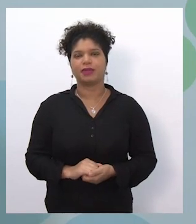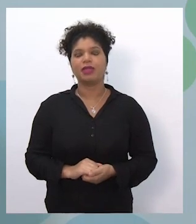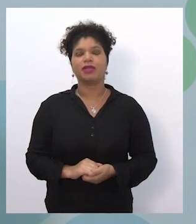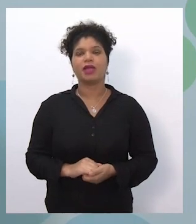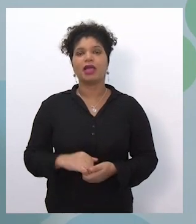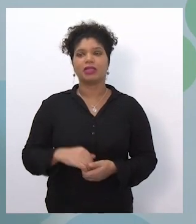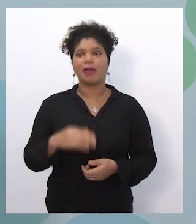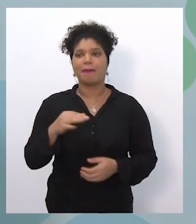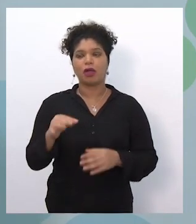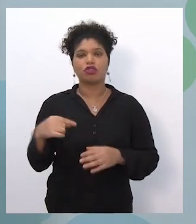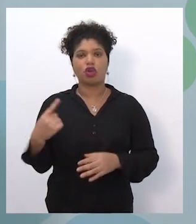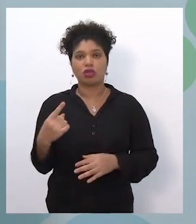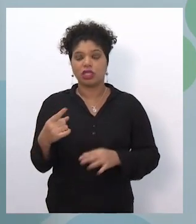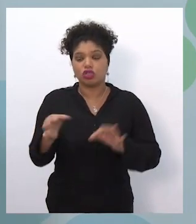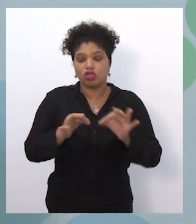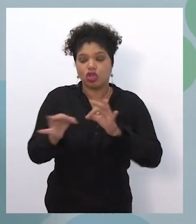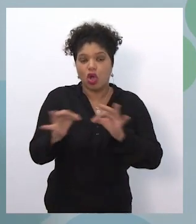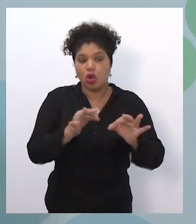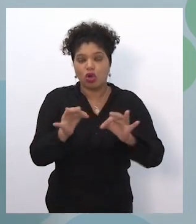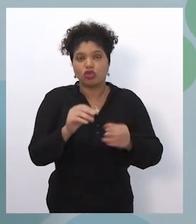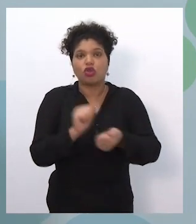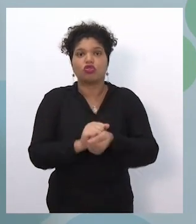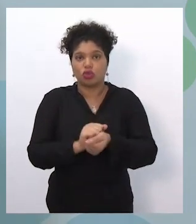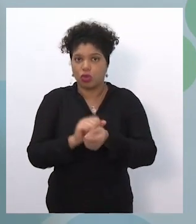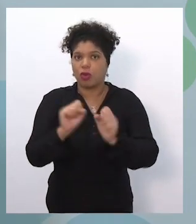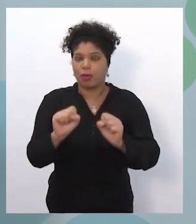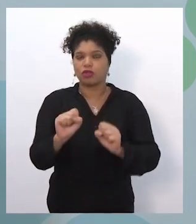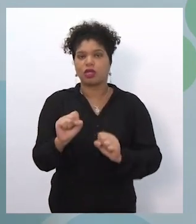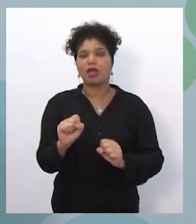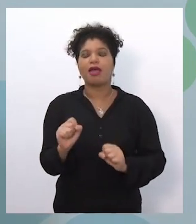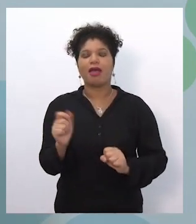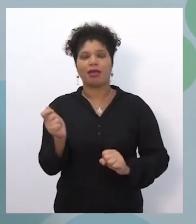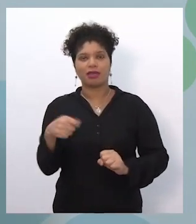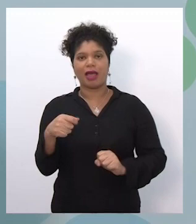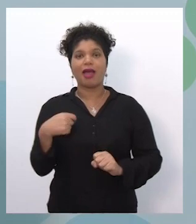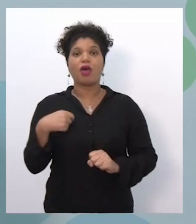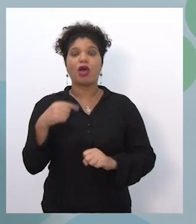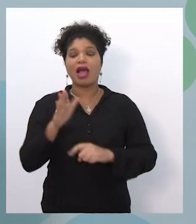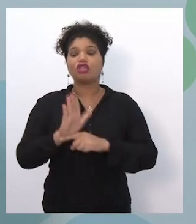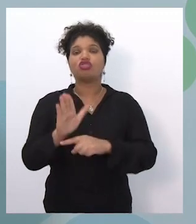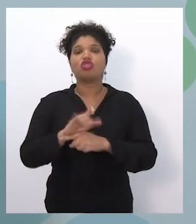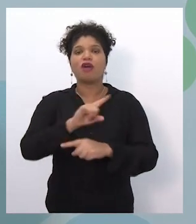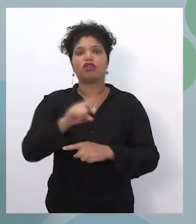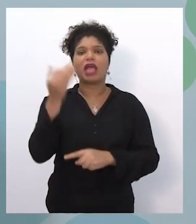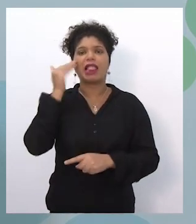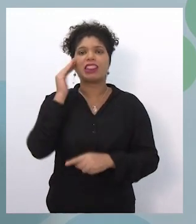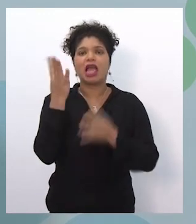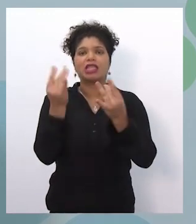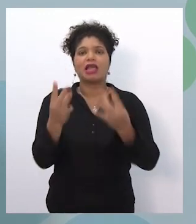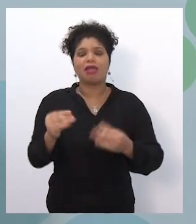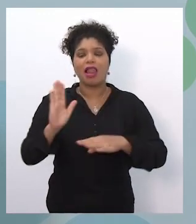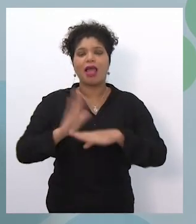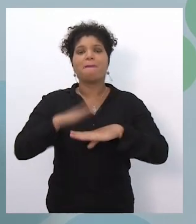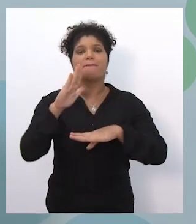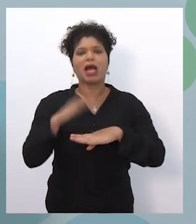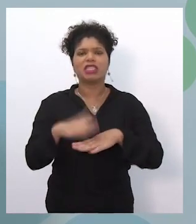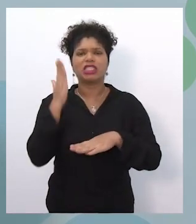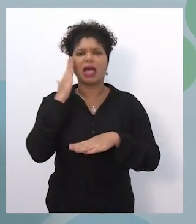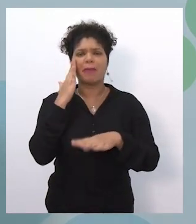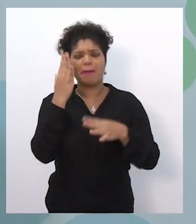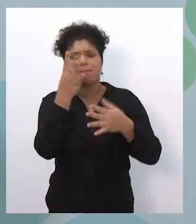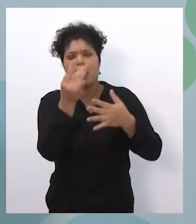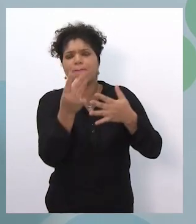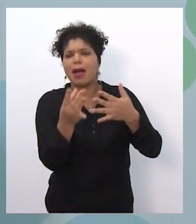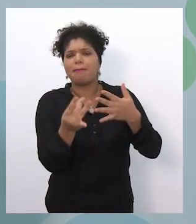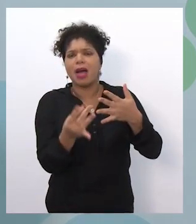né, que trabalham com a gente. Então, hoje eu quero, né, passar para vocês essa noção um pouquinho, né, dos componentes para